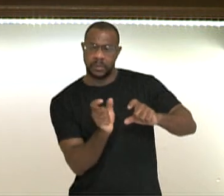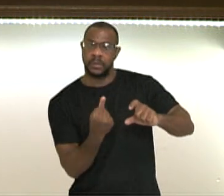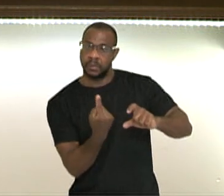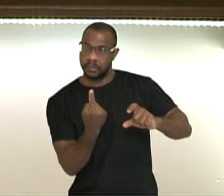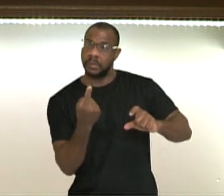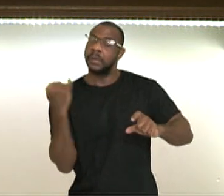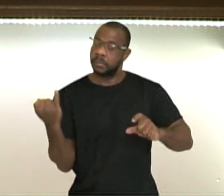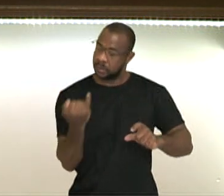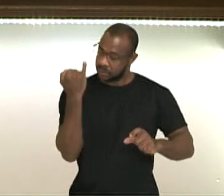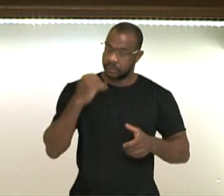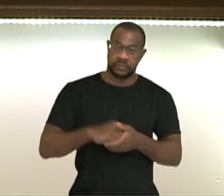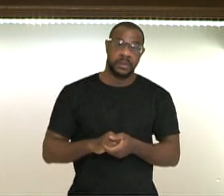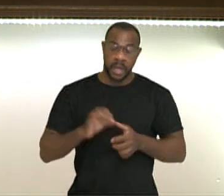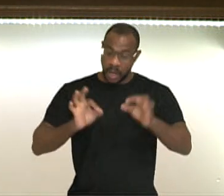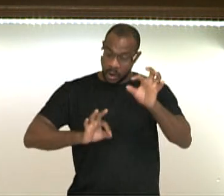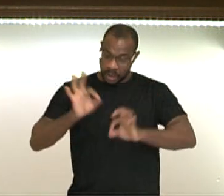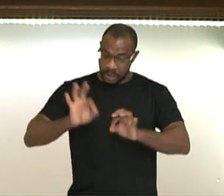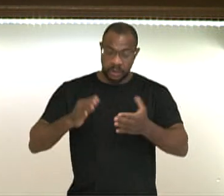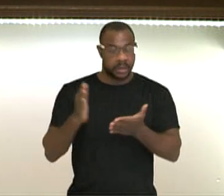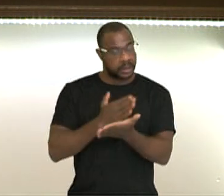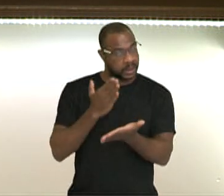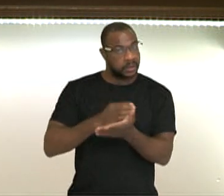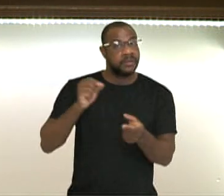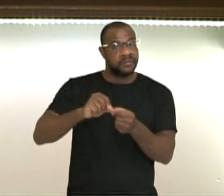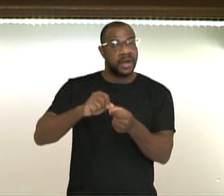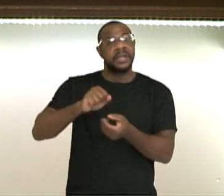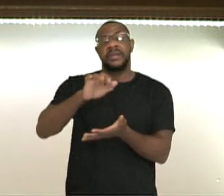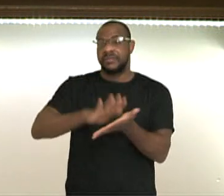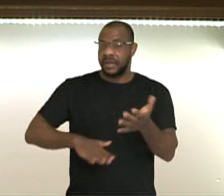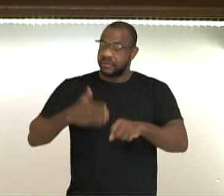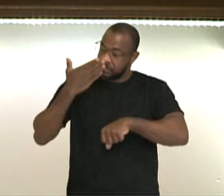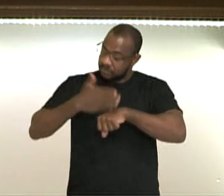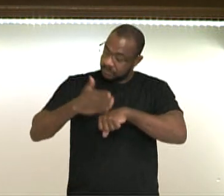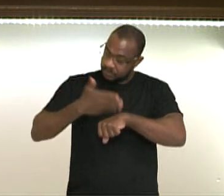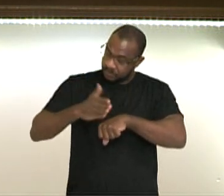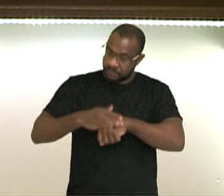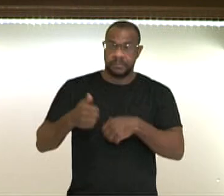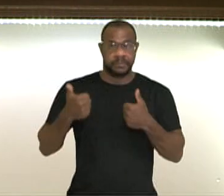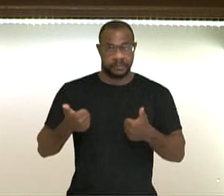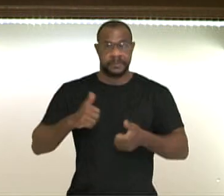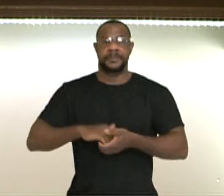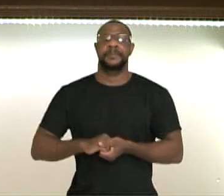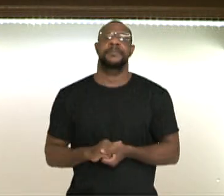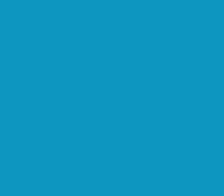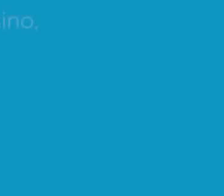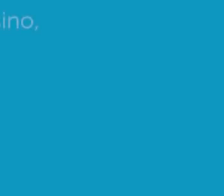estude bastante, refaça os exercícios e a gente se encontra numa próxima aula. Até lá!